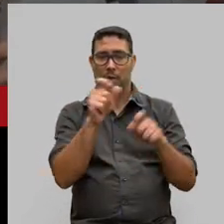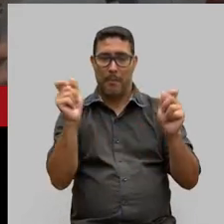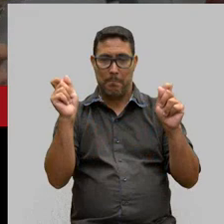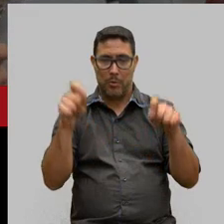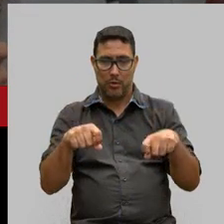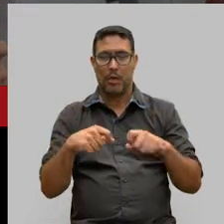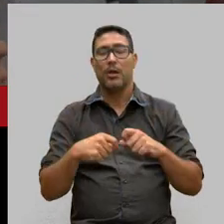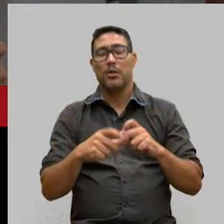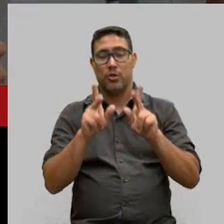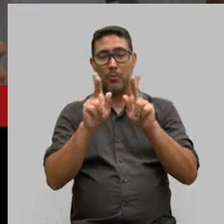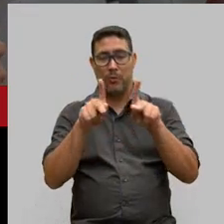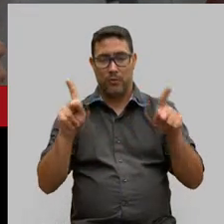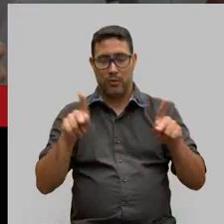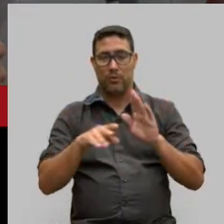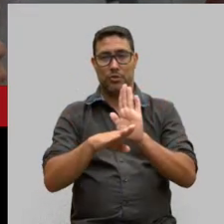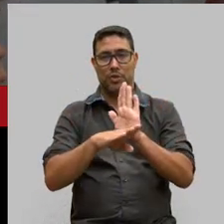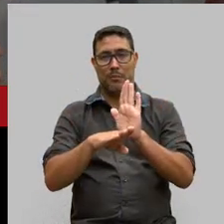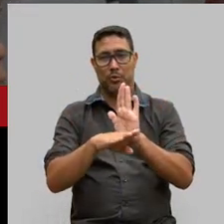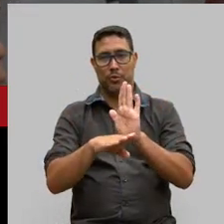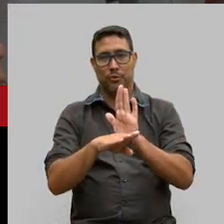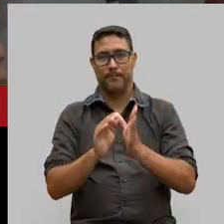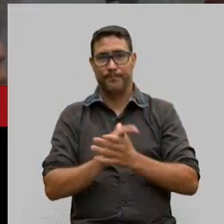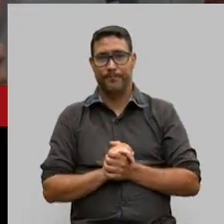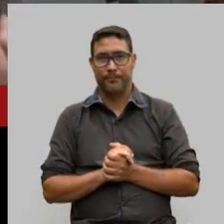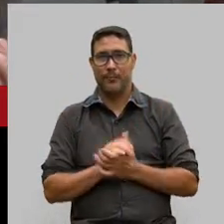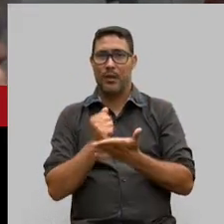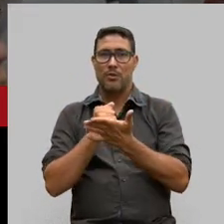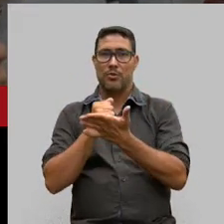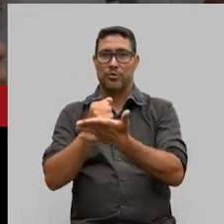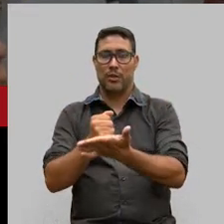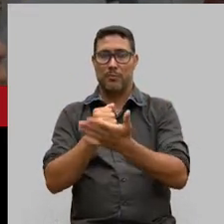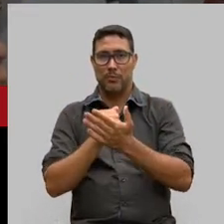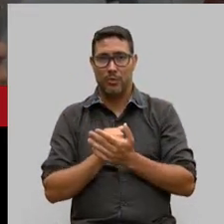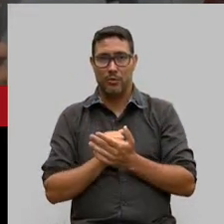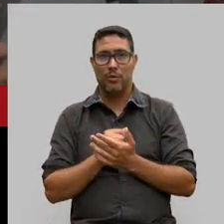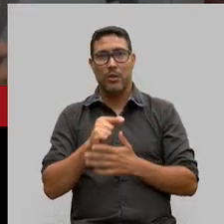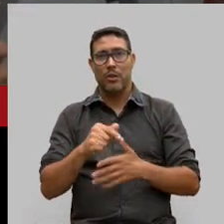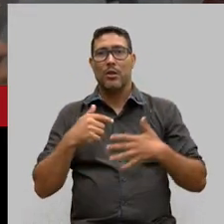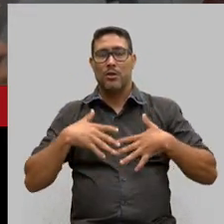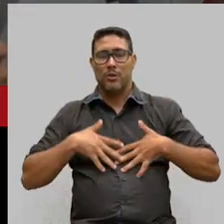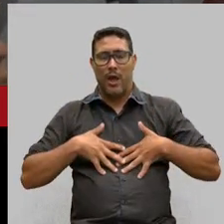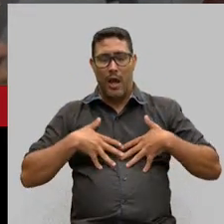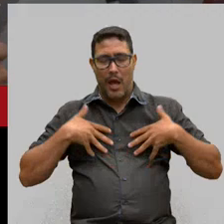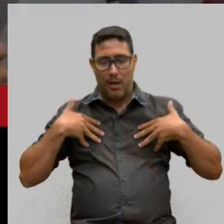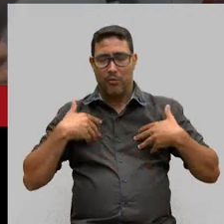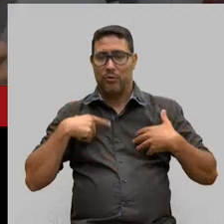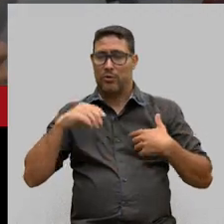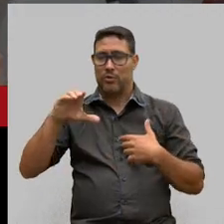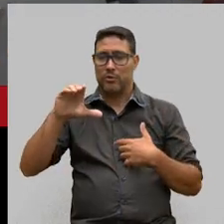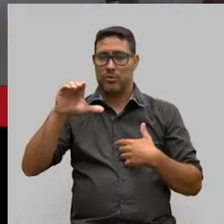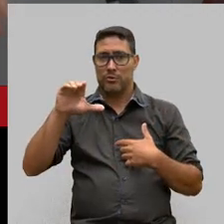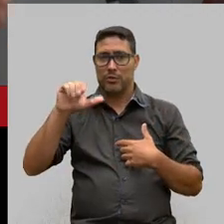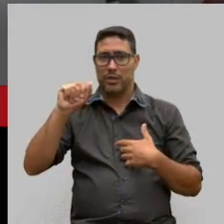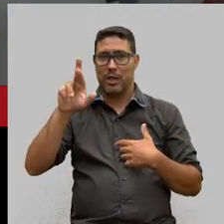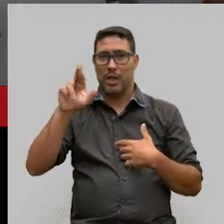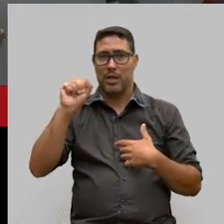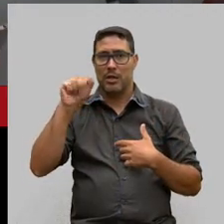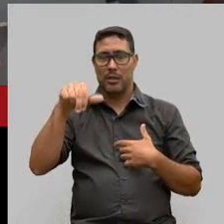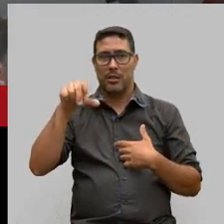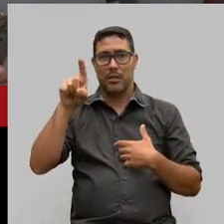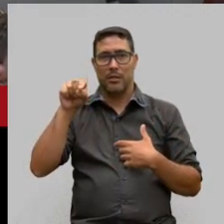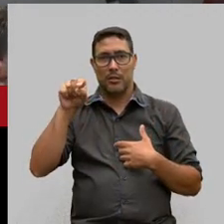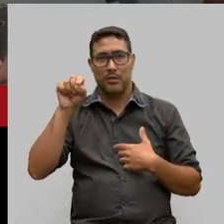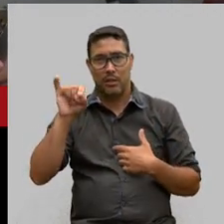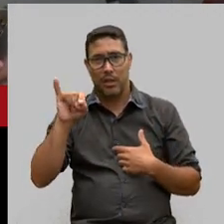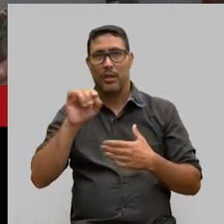professor de apoio ou seja isso que é orgulho para nós de Carandai termos um professor de apoio no cargo para Minas Gerais